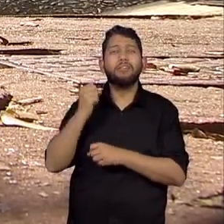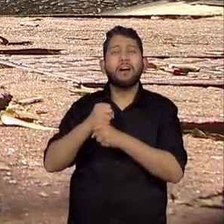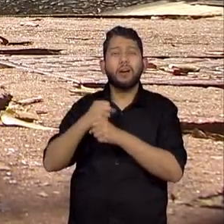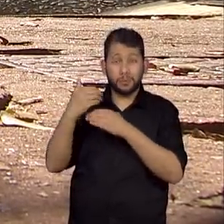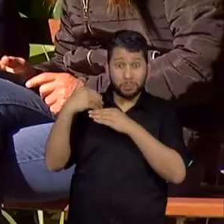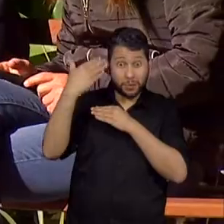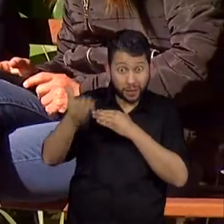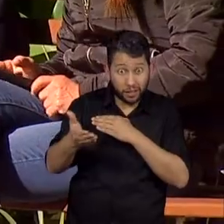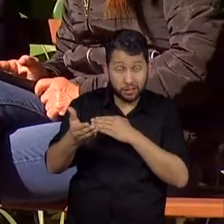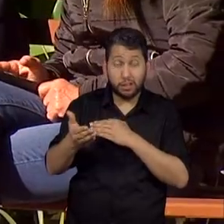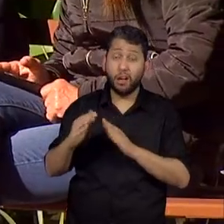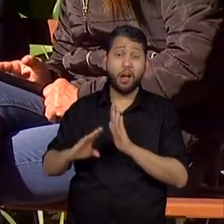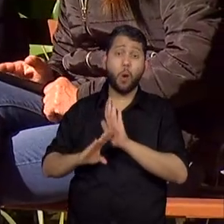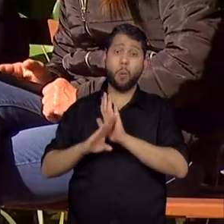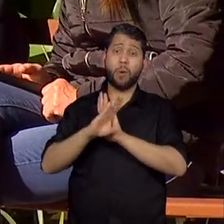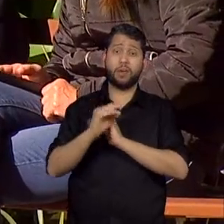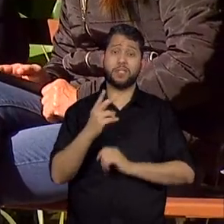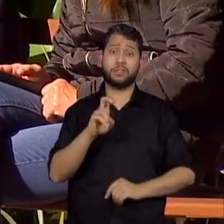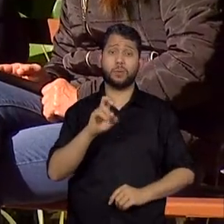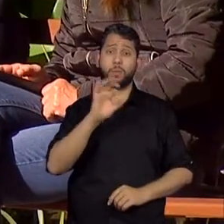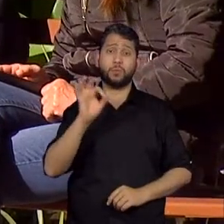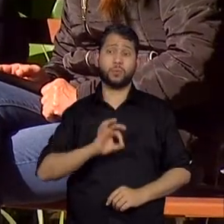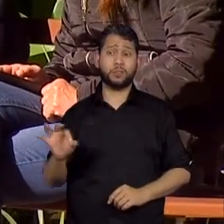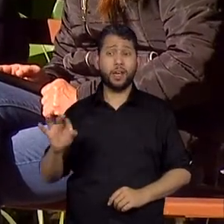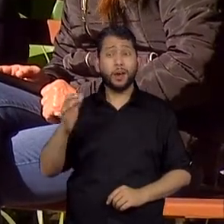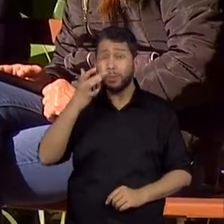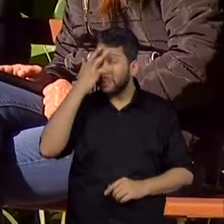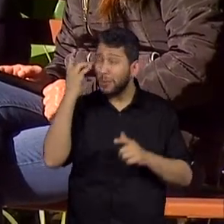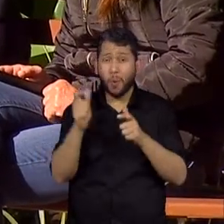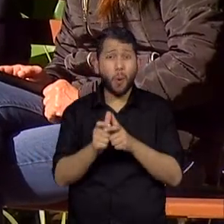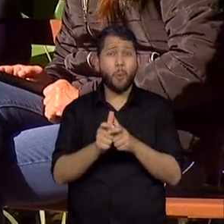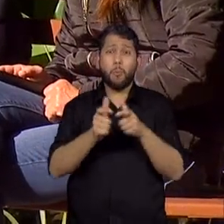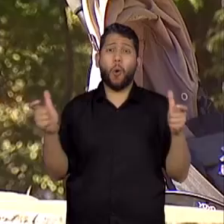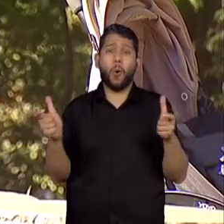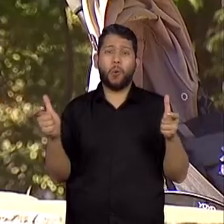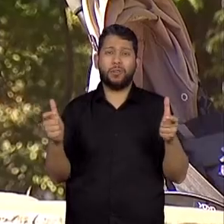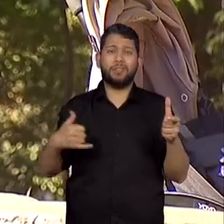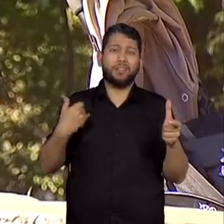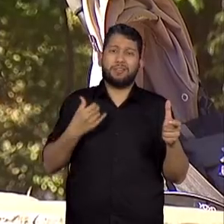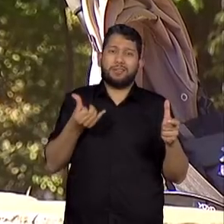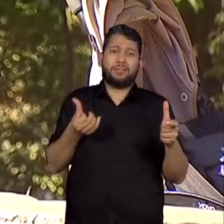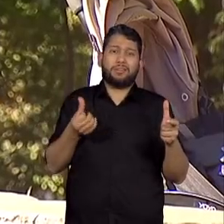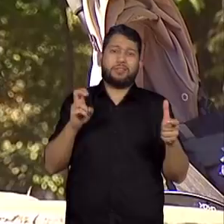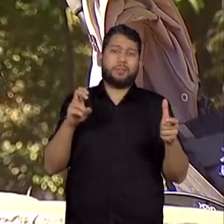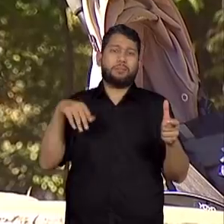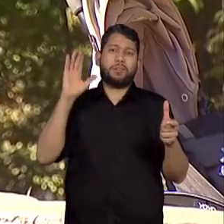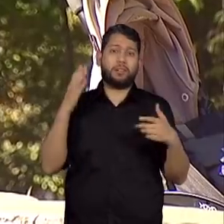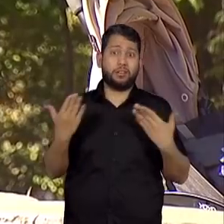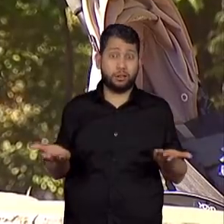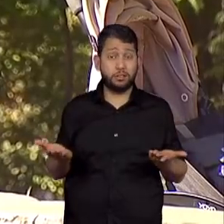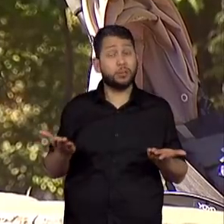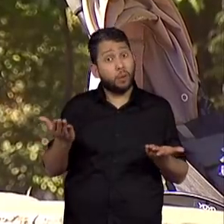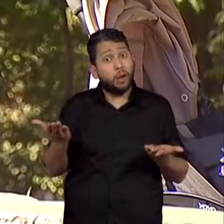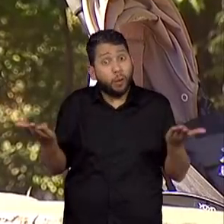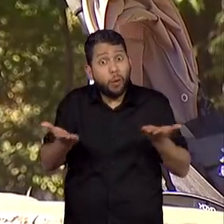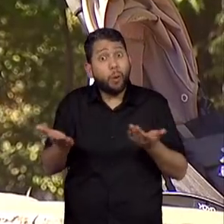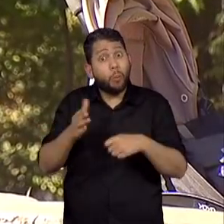vai ter 25% da população vai ter mais de 65 anos. Então, estava na hora das autoridades,